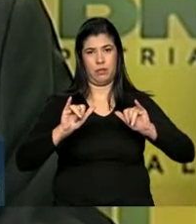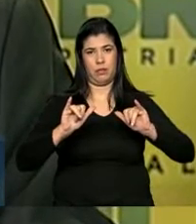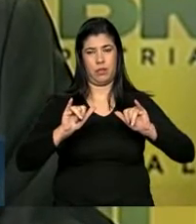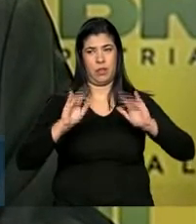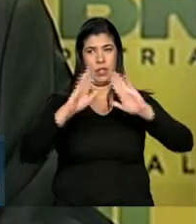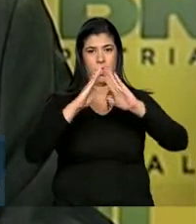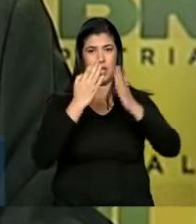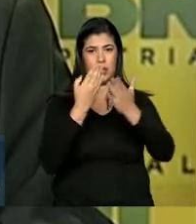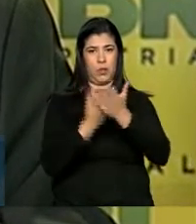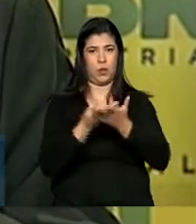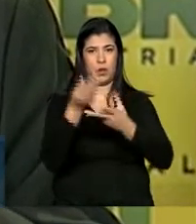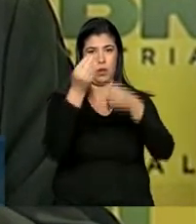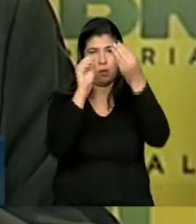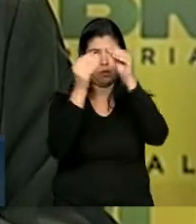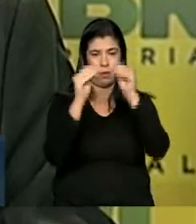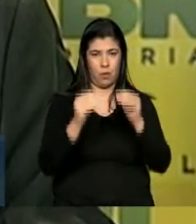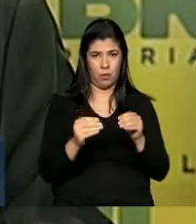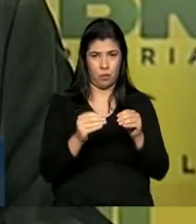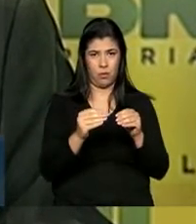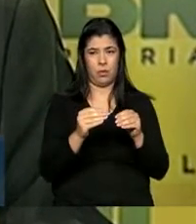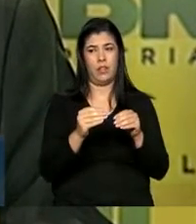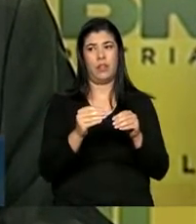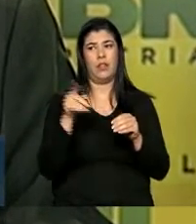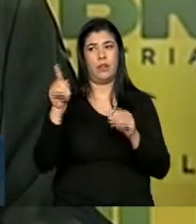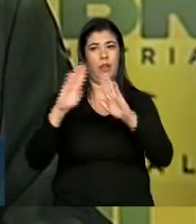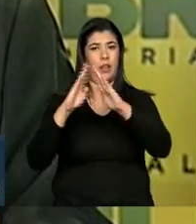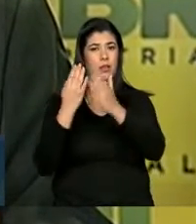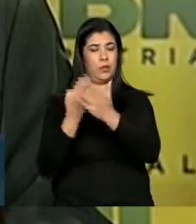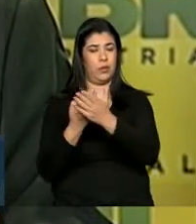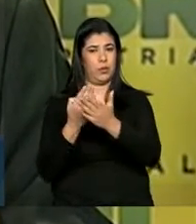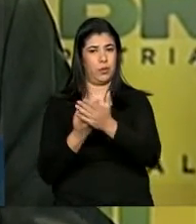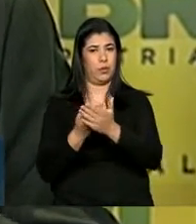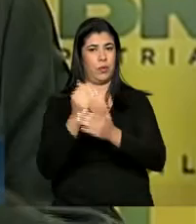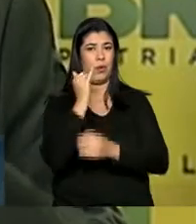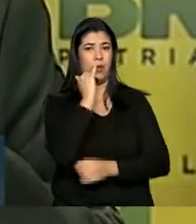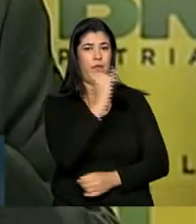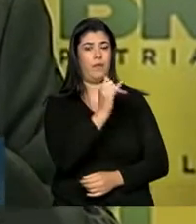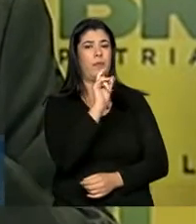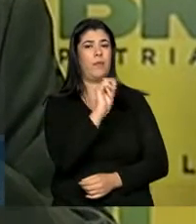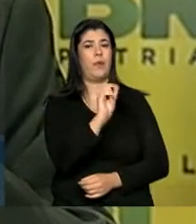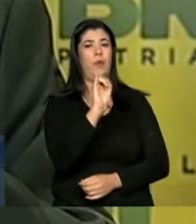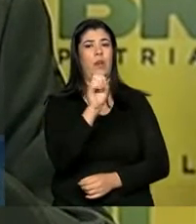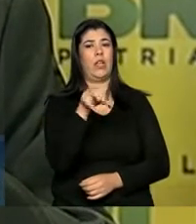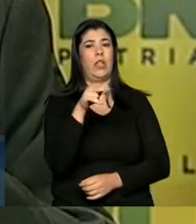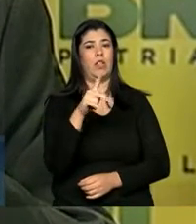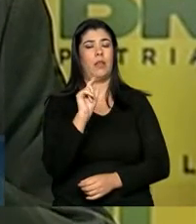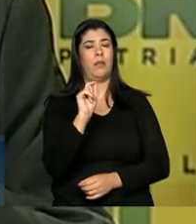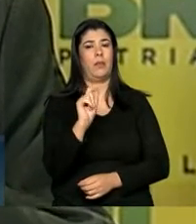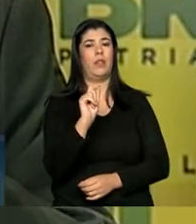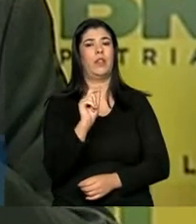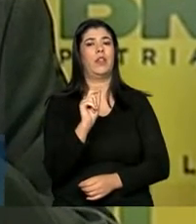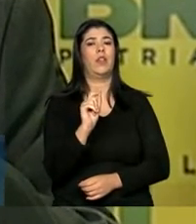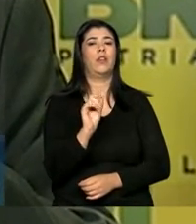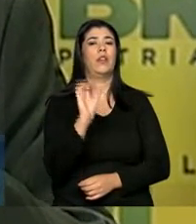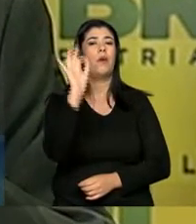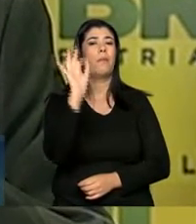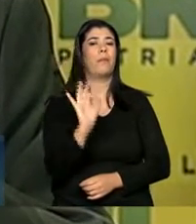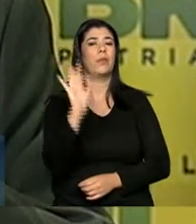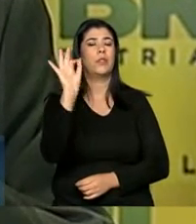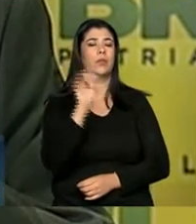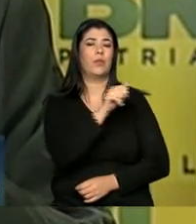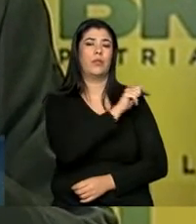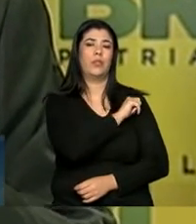quero sublinhar isso. O índice de permanência na escola é o percentual de